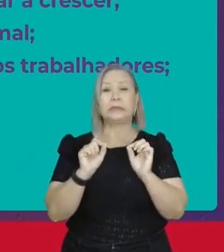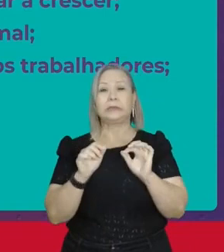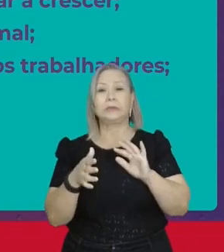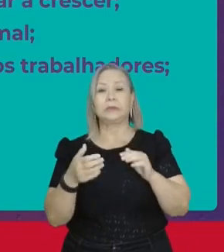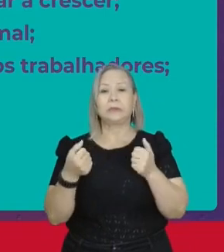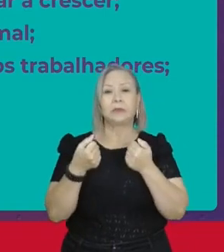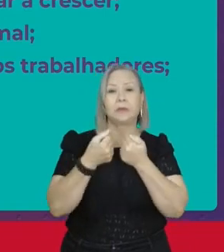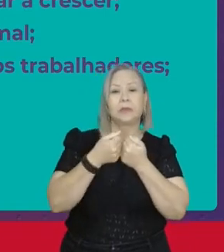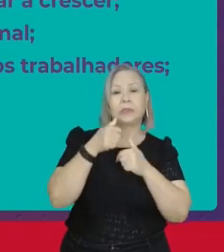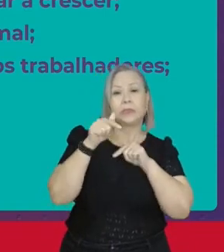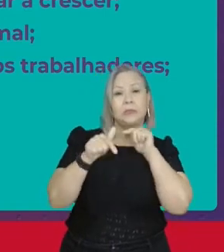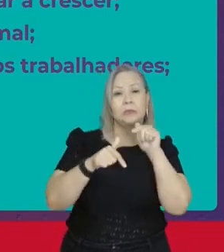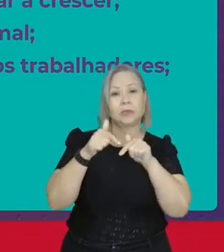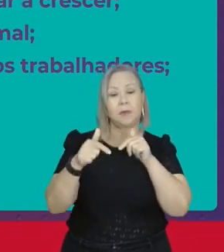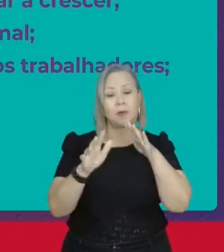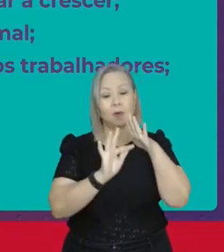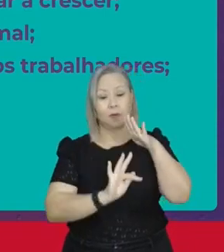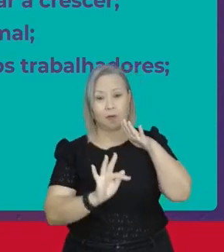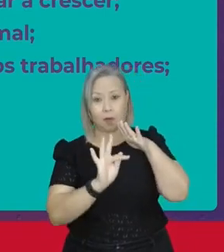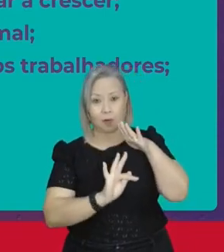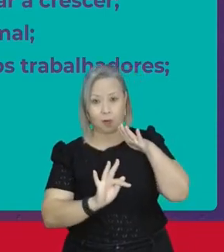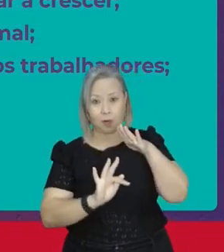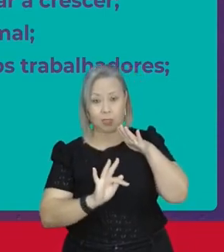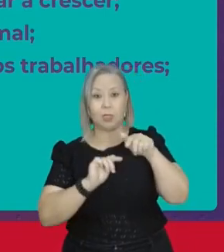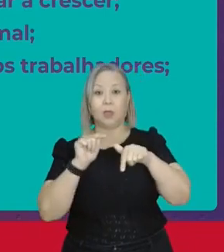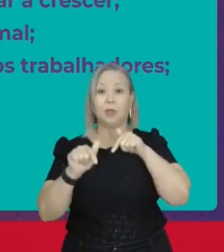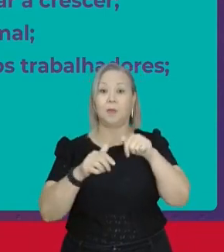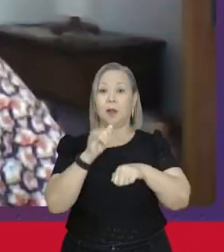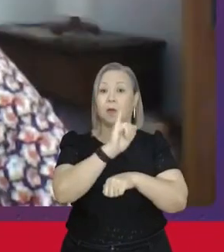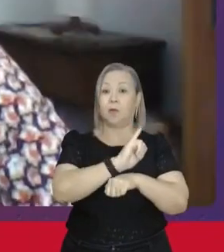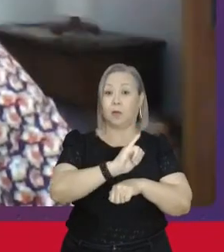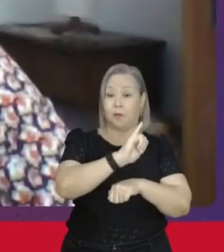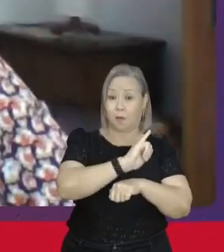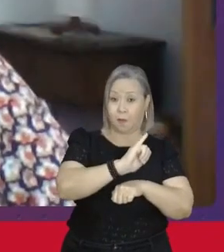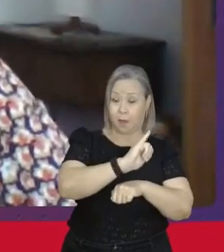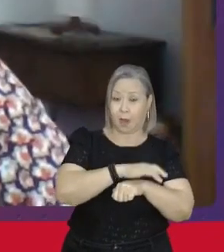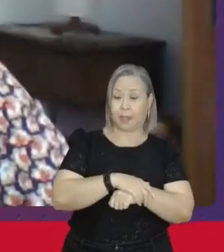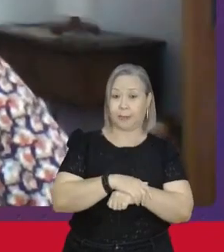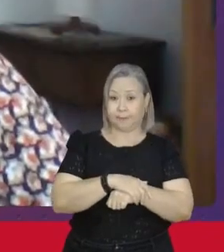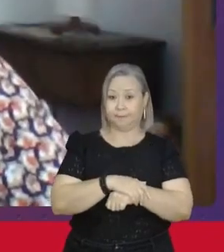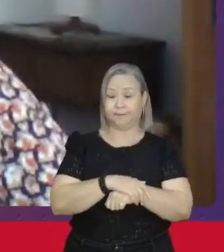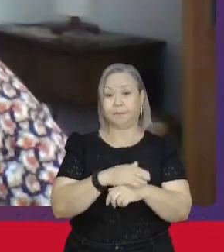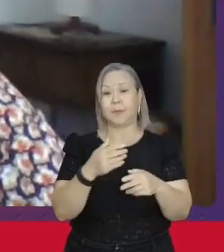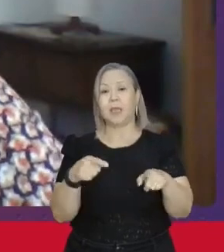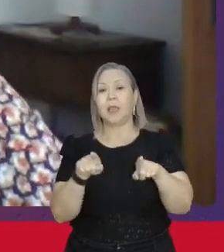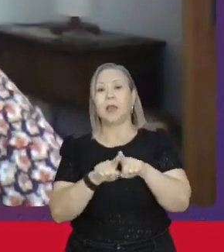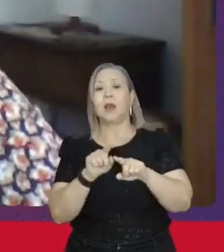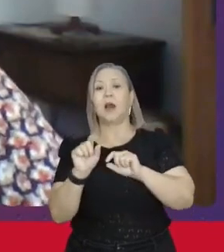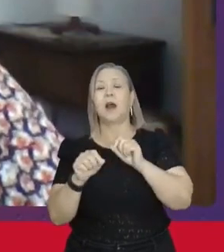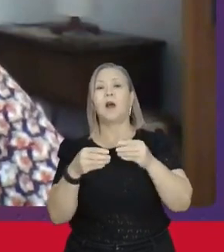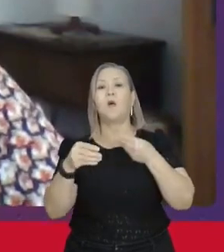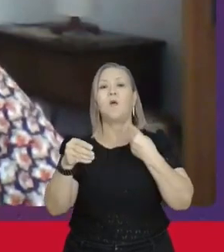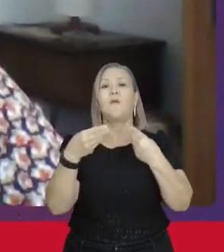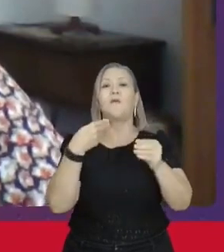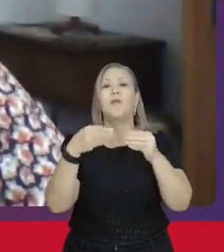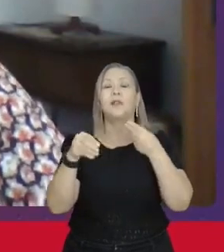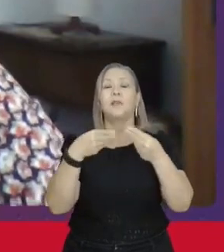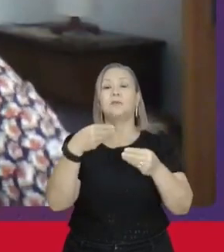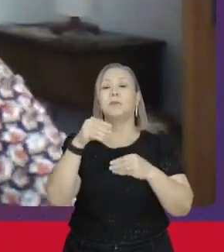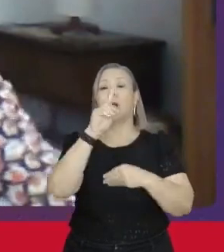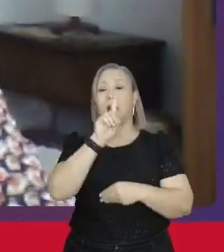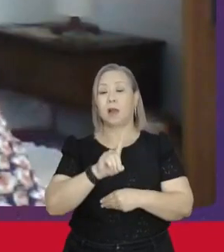os trabalhadores formais dos trabalhadores informais, na medida em que, ao flexibilizar